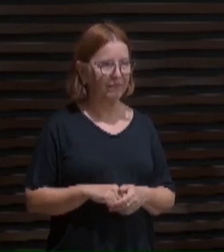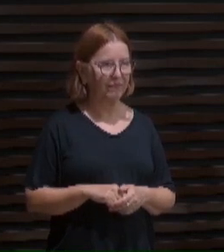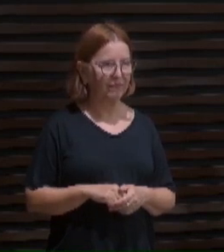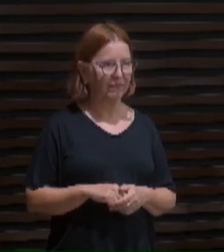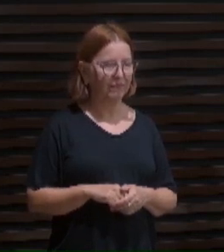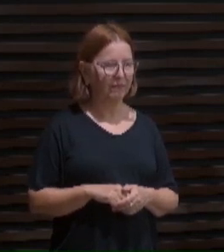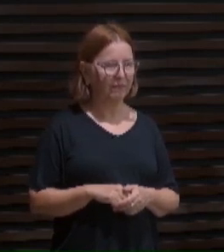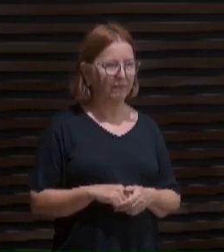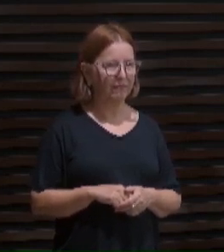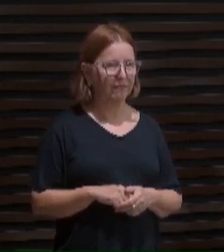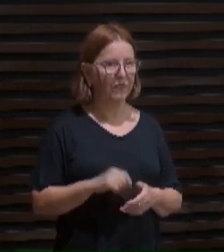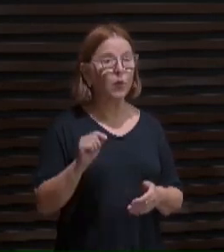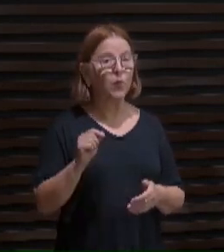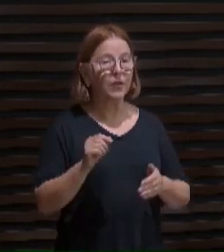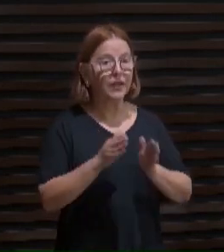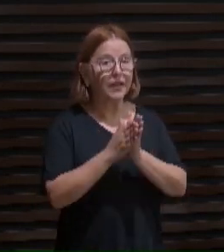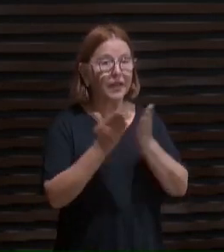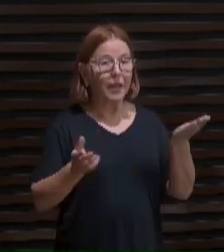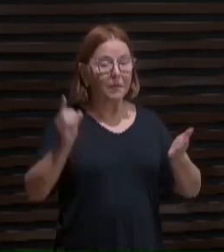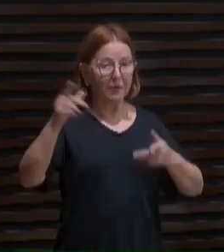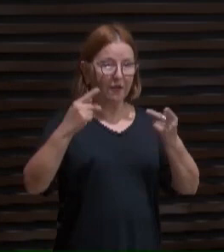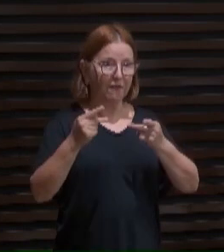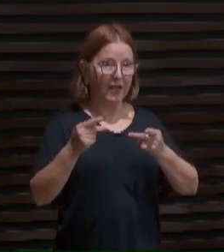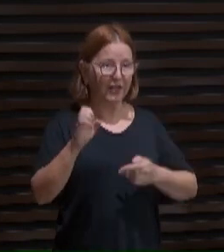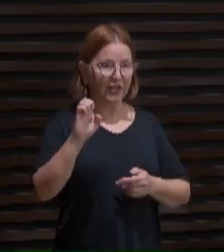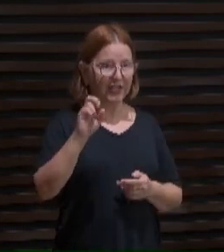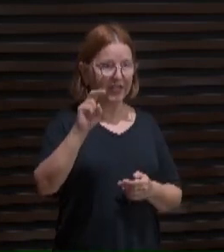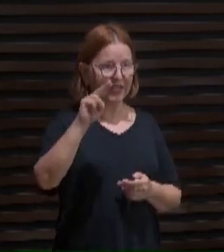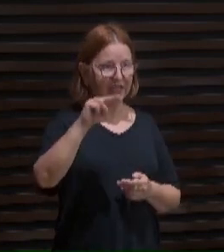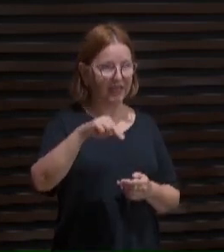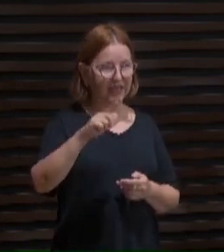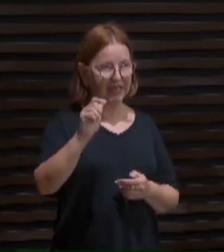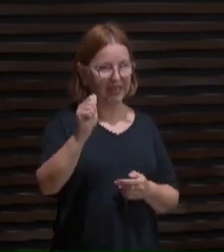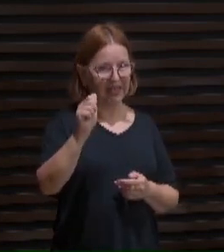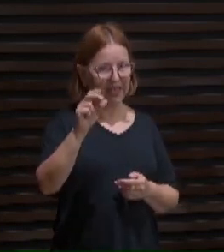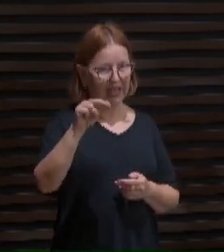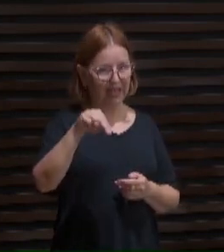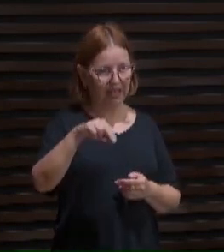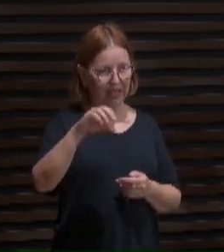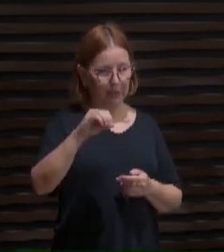O que a Bíblia fala sobre engano? Vamos para Colossenses 2, versículo 4.